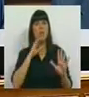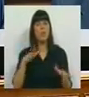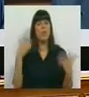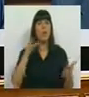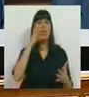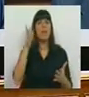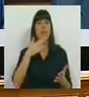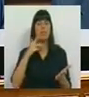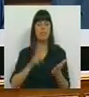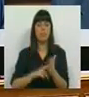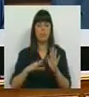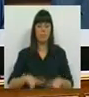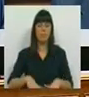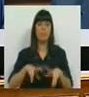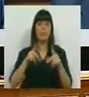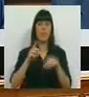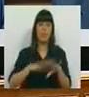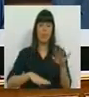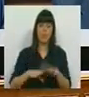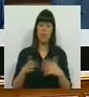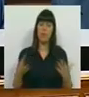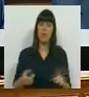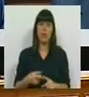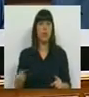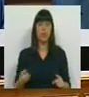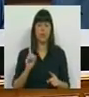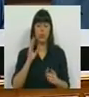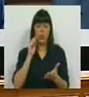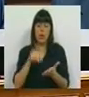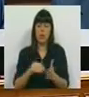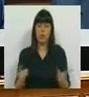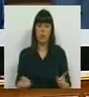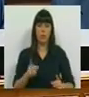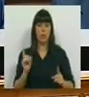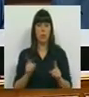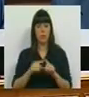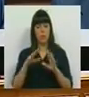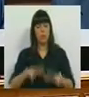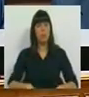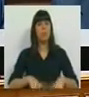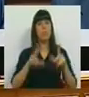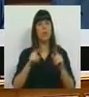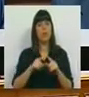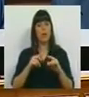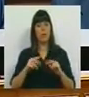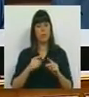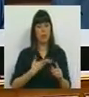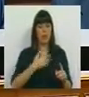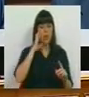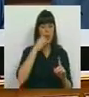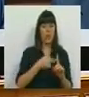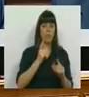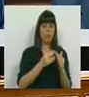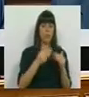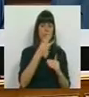possa dizer que, afinal, os progressos que se vão realizar não são aqueles que resultam do progresso, de passar de um déficit